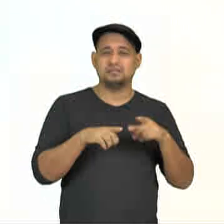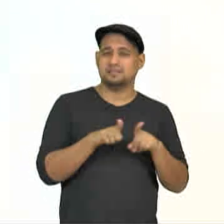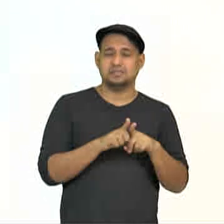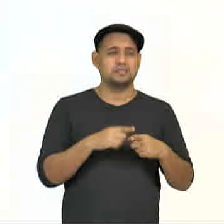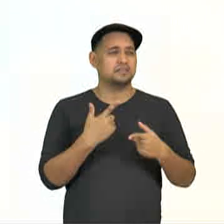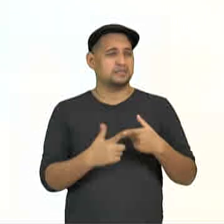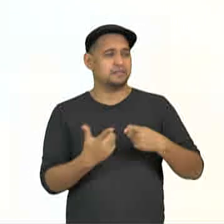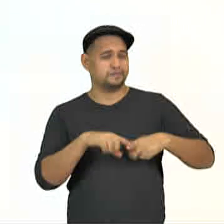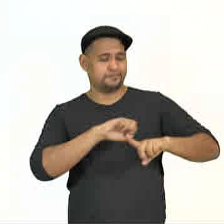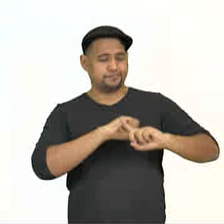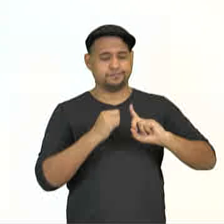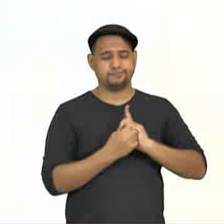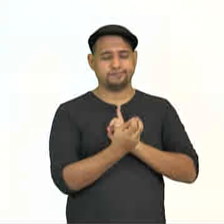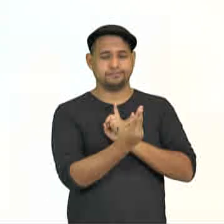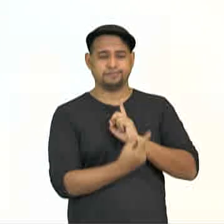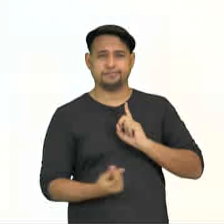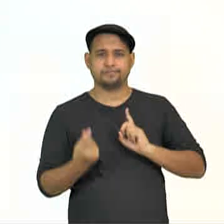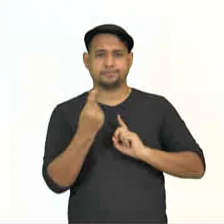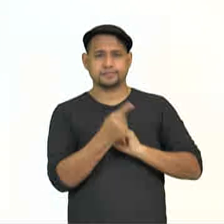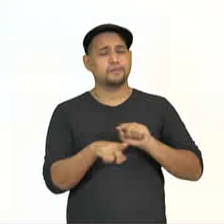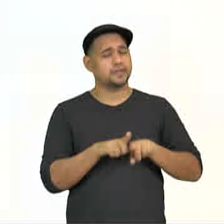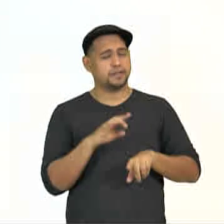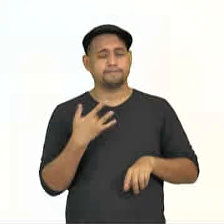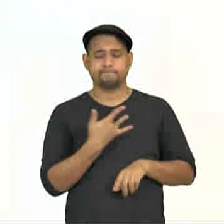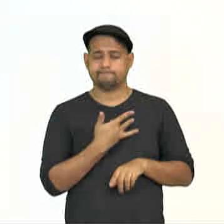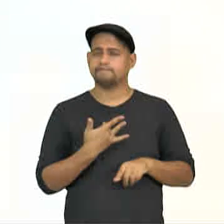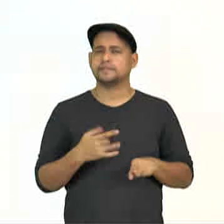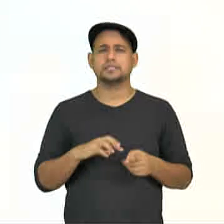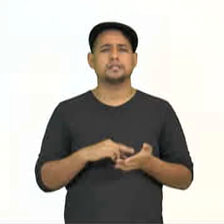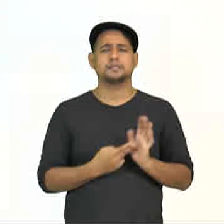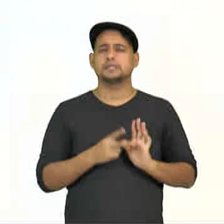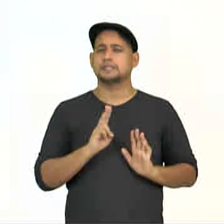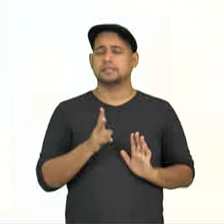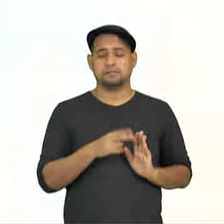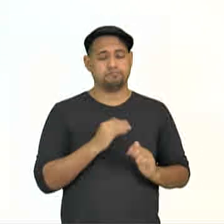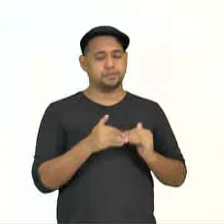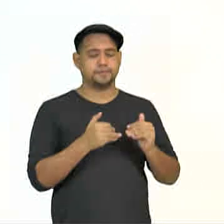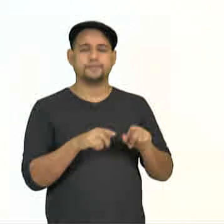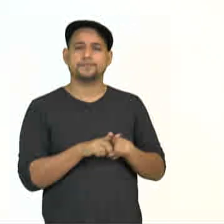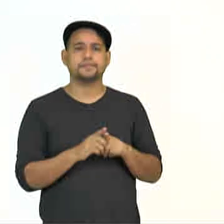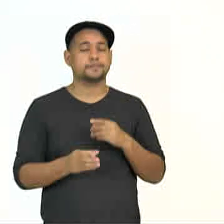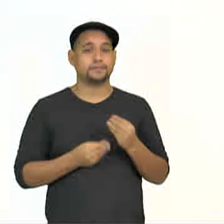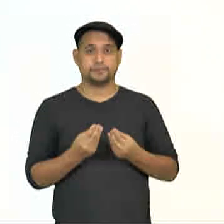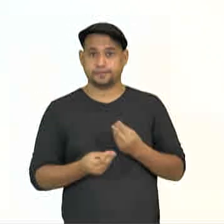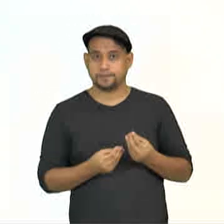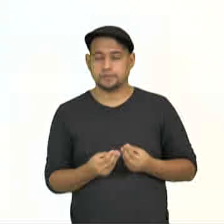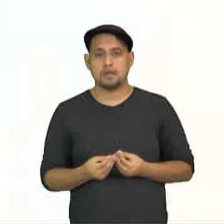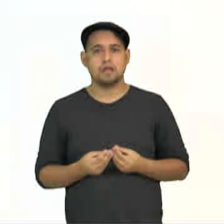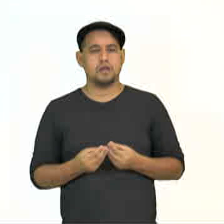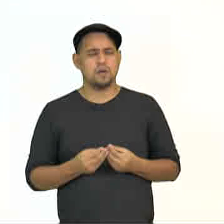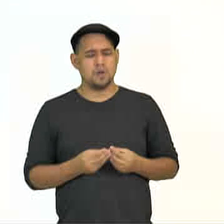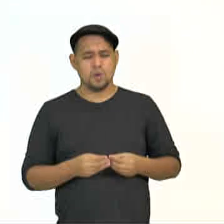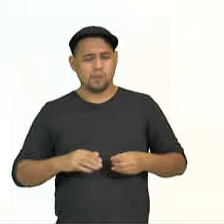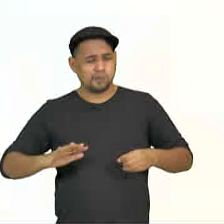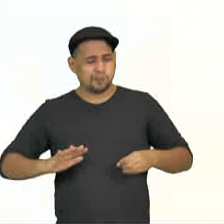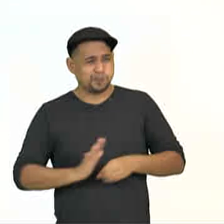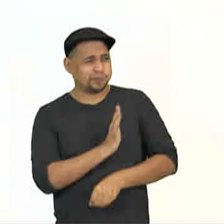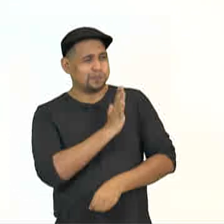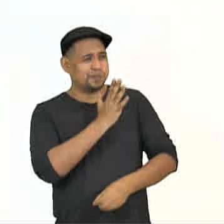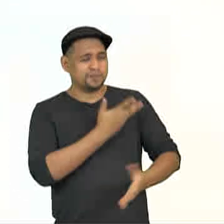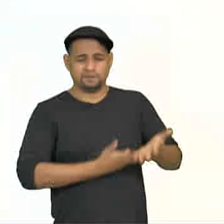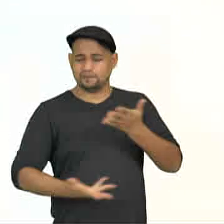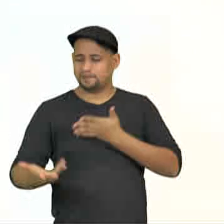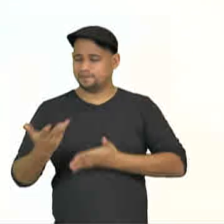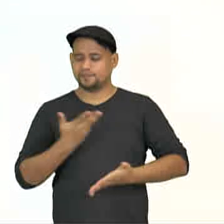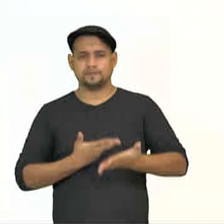crise socioeconômica e de saúde pública sem precedentes que uma avalanche de